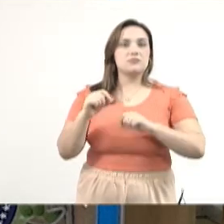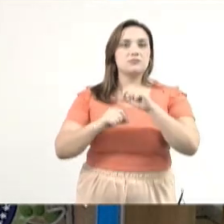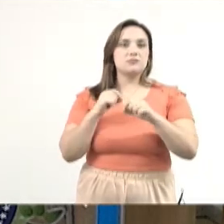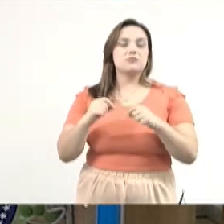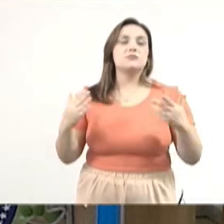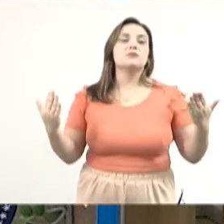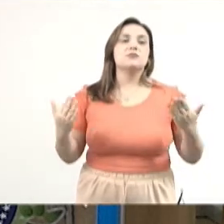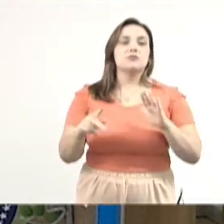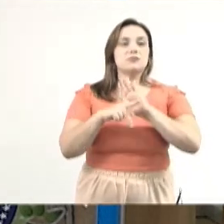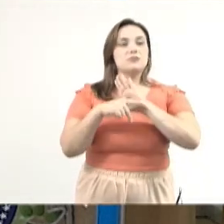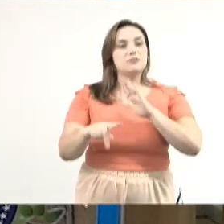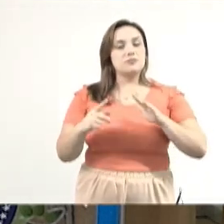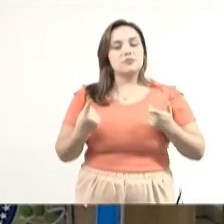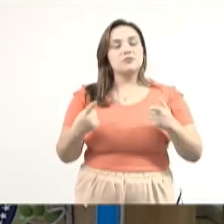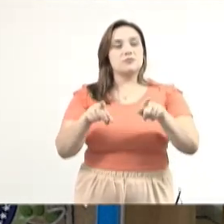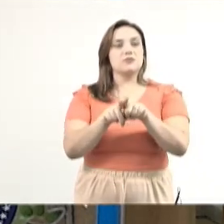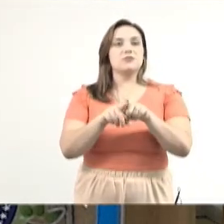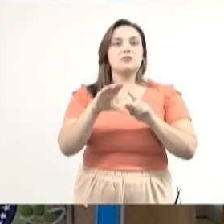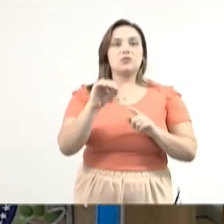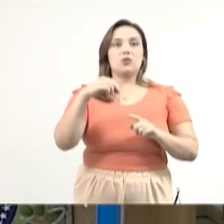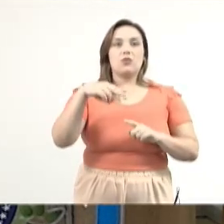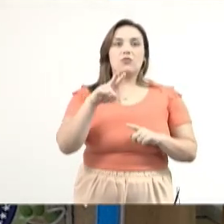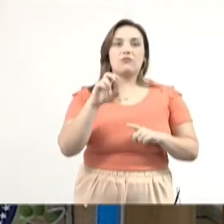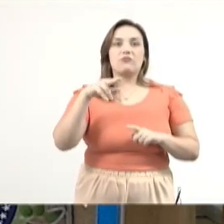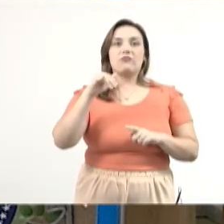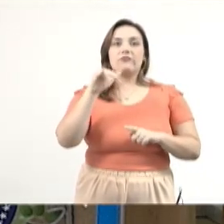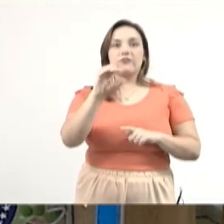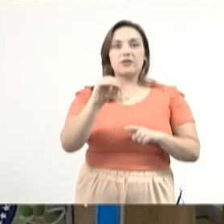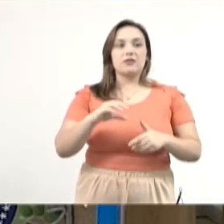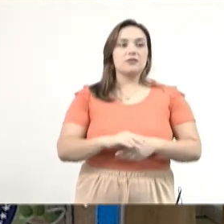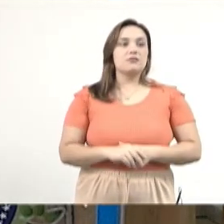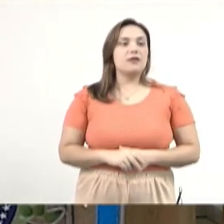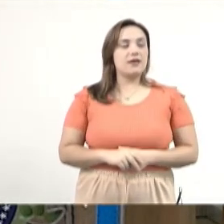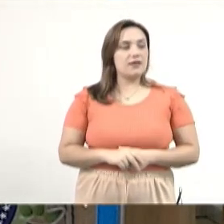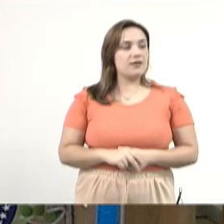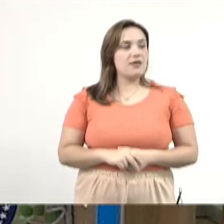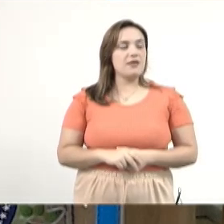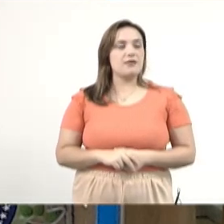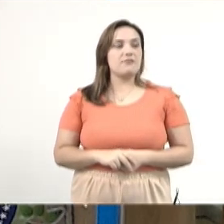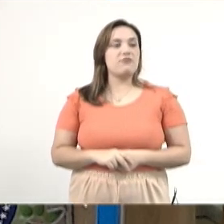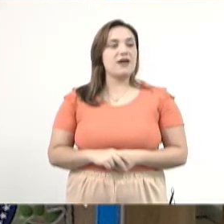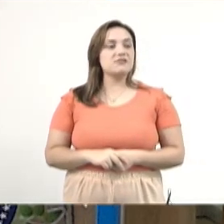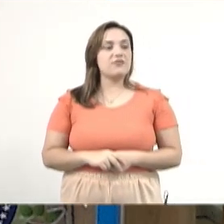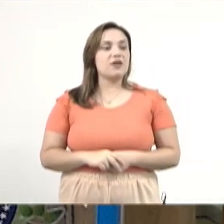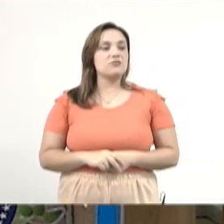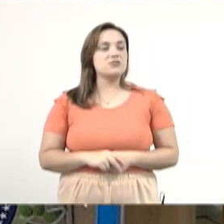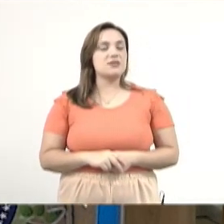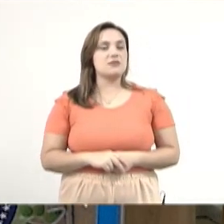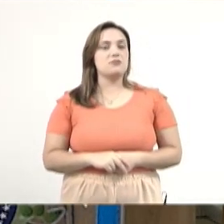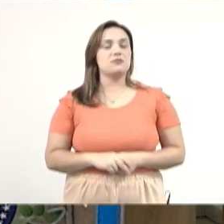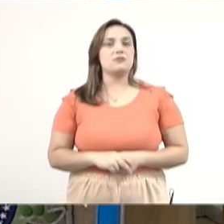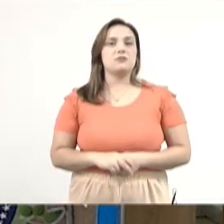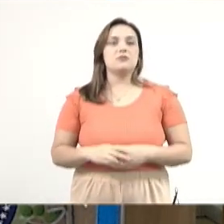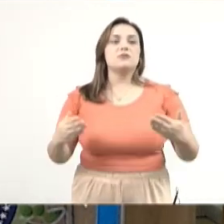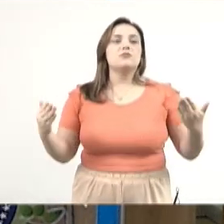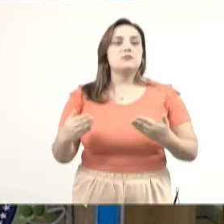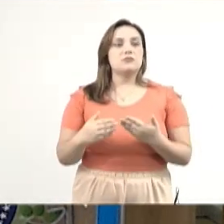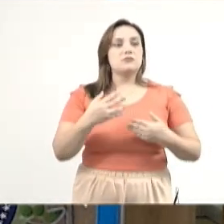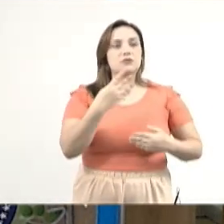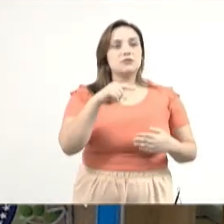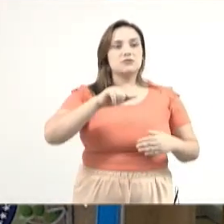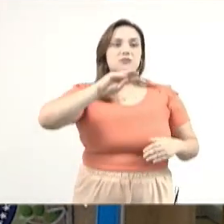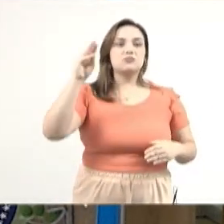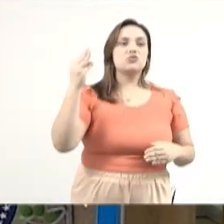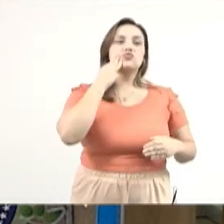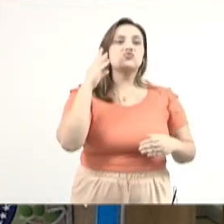emendas. Por meio de convênios, termos de convênio, né? 551 emendas, total de 37 milhões de reais. Esses